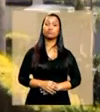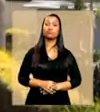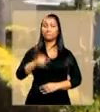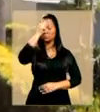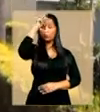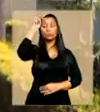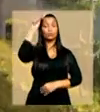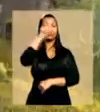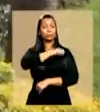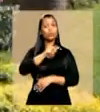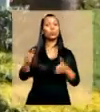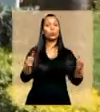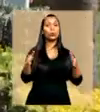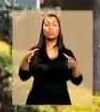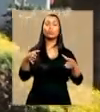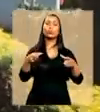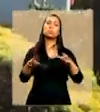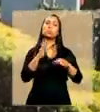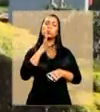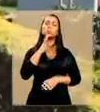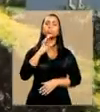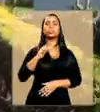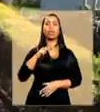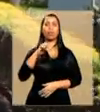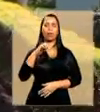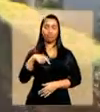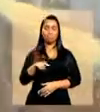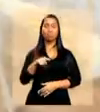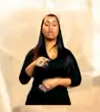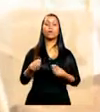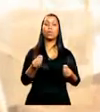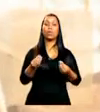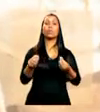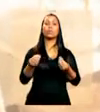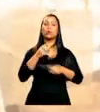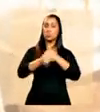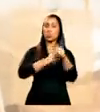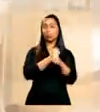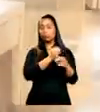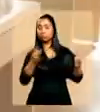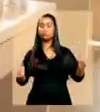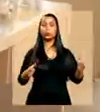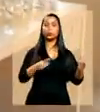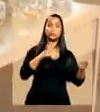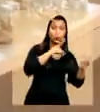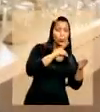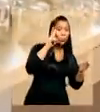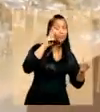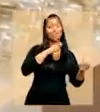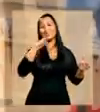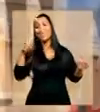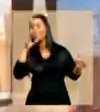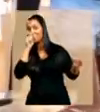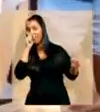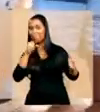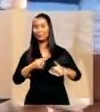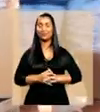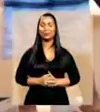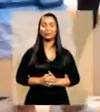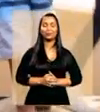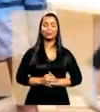Mantido pela Prefeitura de Rio Preto, o complexo, conhecido como CIEC, funciona durante todo o ano, de segunda a sábado.